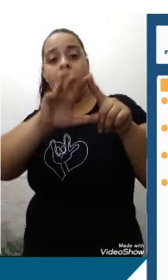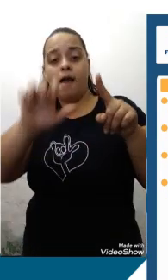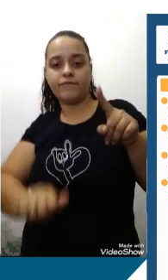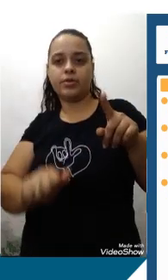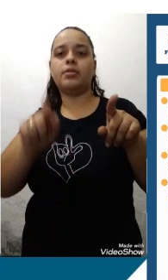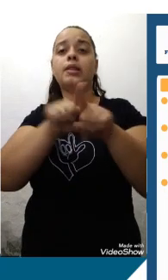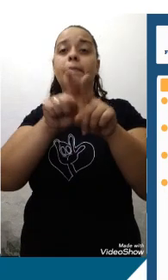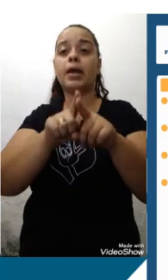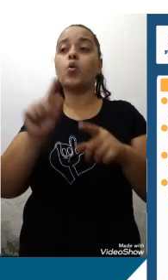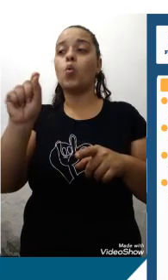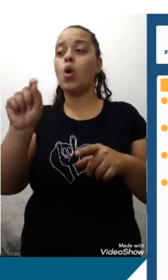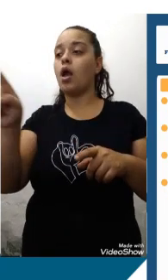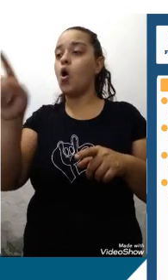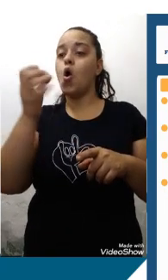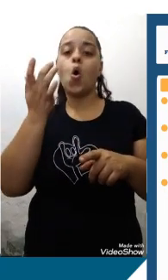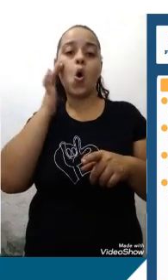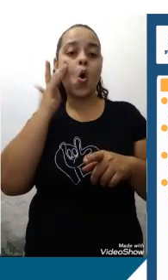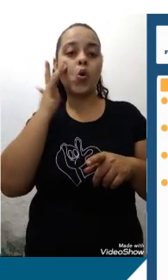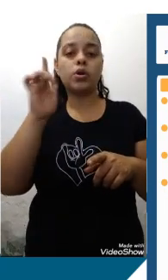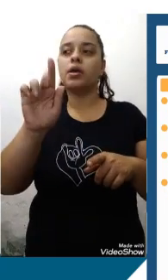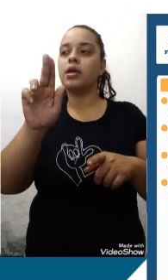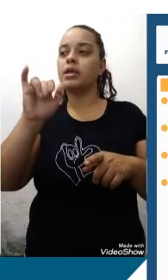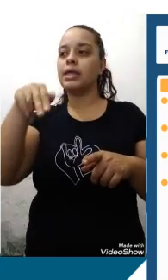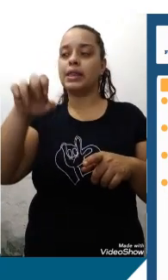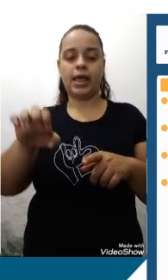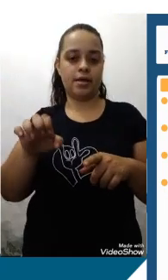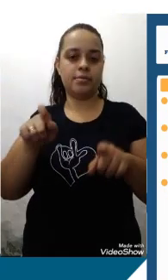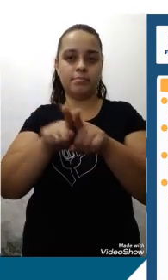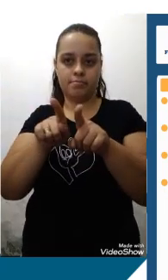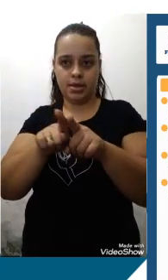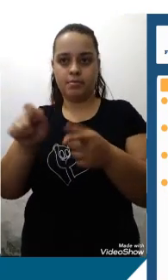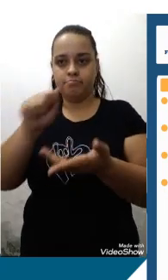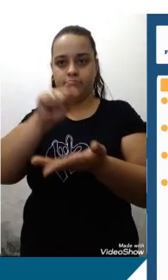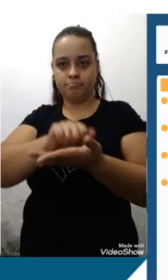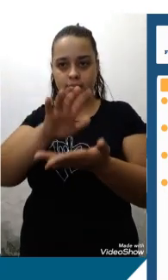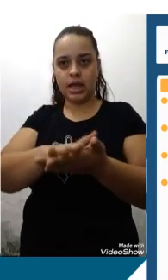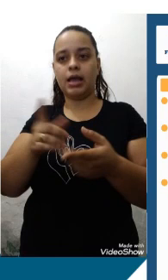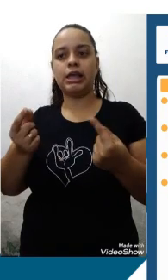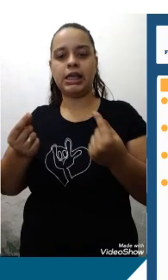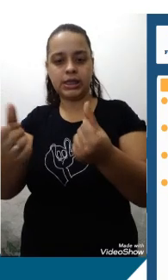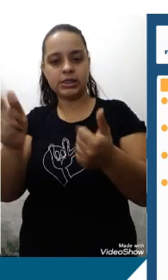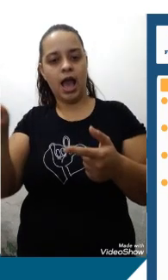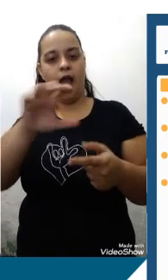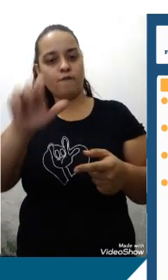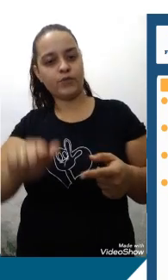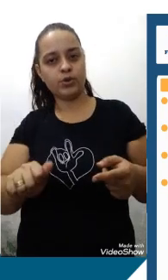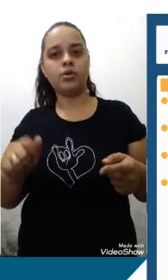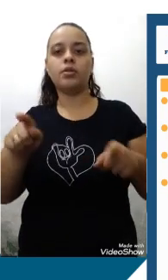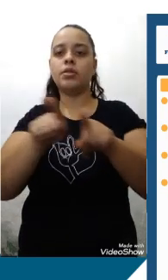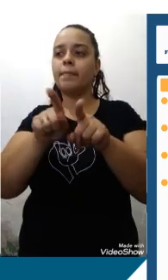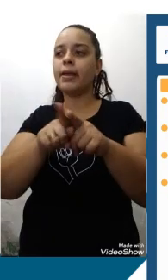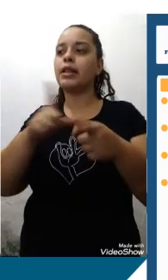ouro da Guiné, um dos principais estímulos para que os portugueses atravessassem o Cabo do Bojador, e que deve ser complementado também pelos outros produtos de